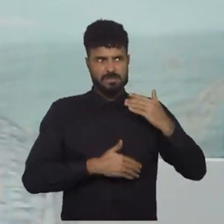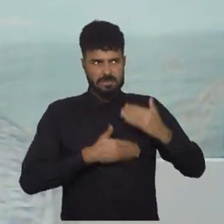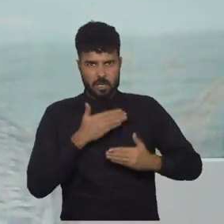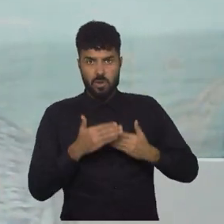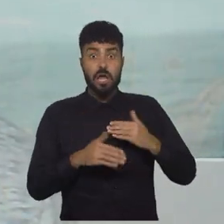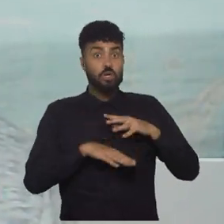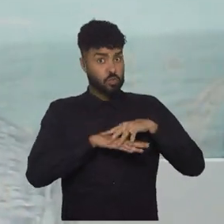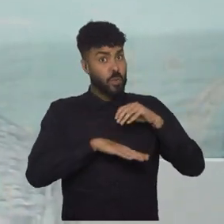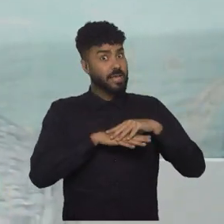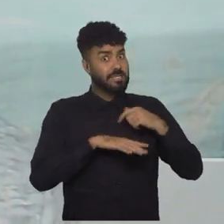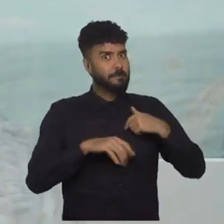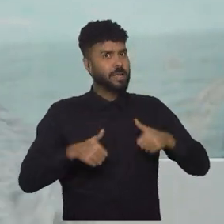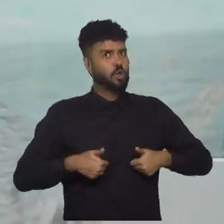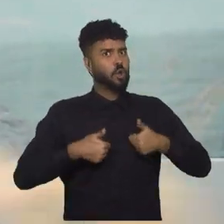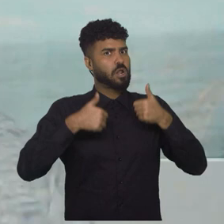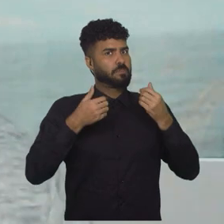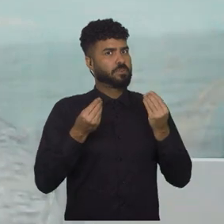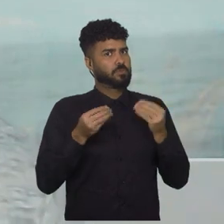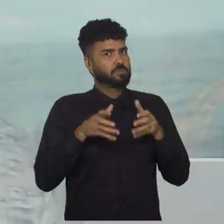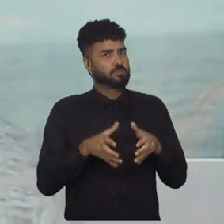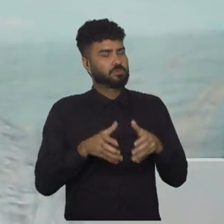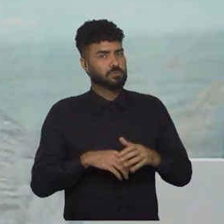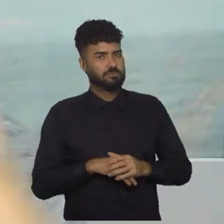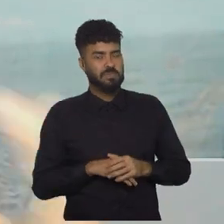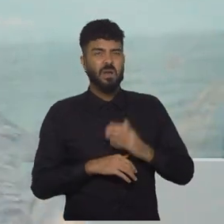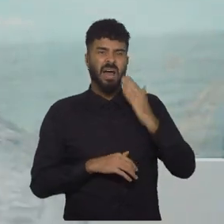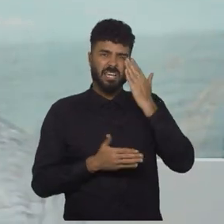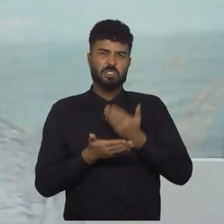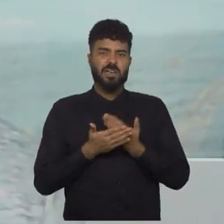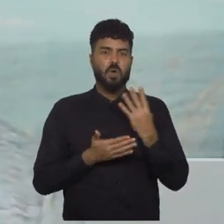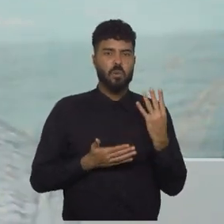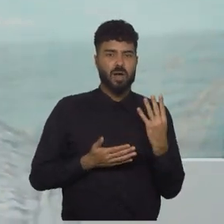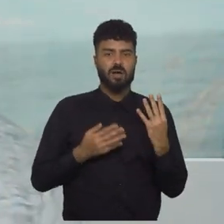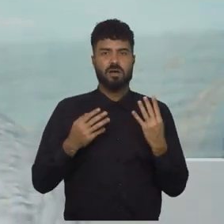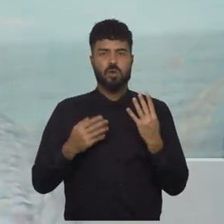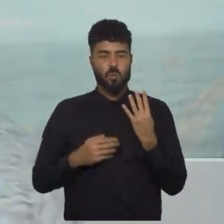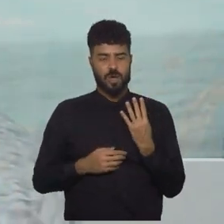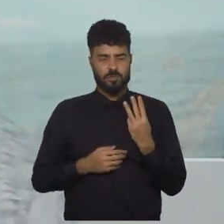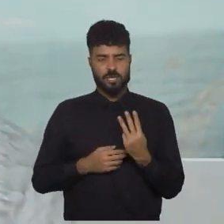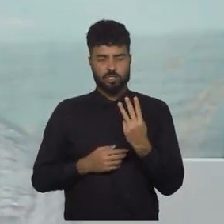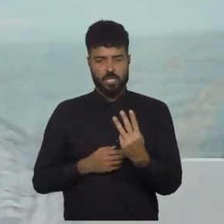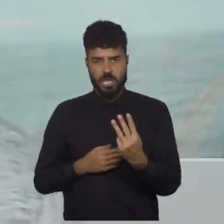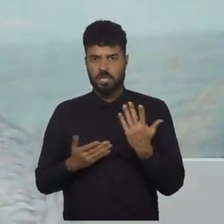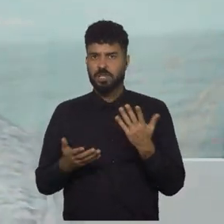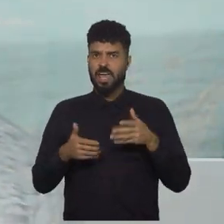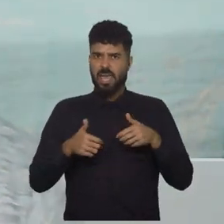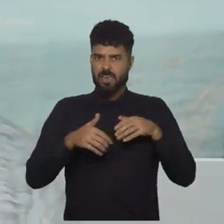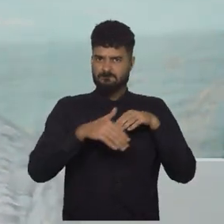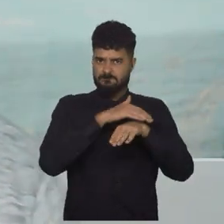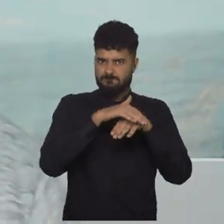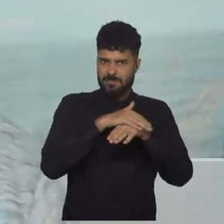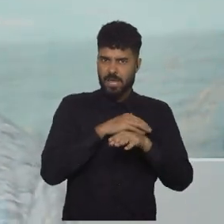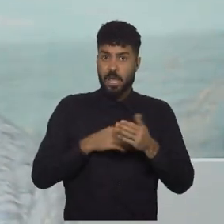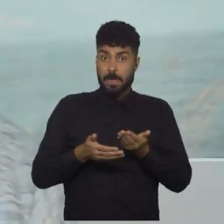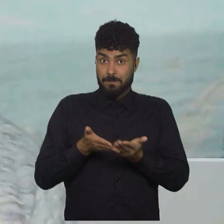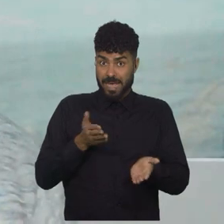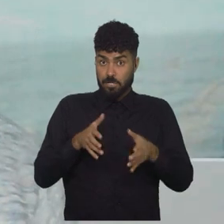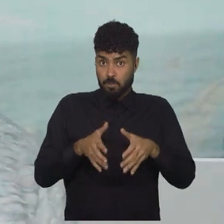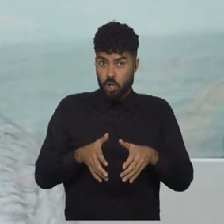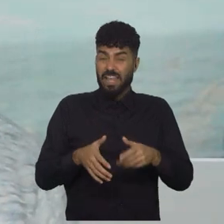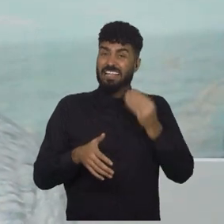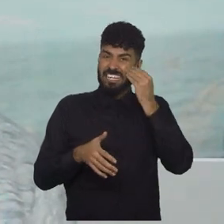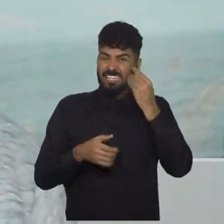essa Suécia rende muito. Então, vai ser aquele 4-3-3, vai ser aquele time ofensivo, aquele time, quando perde a bola, vai tentar buscar de